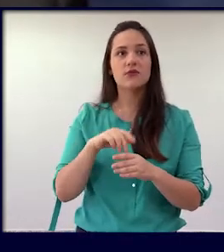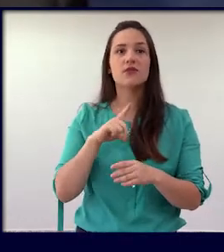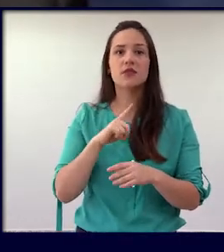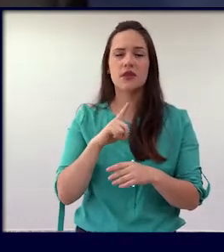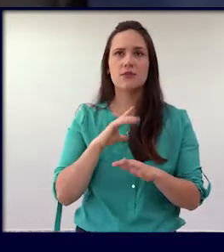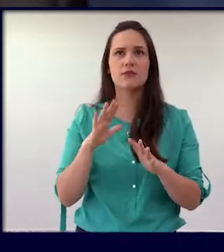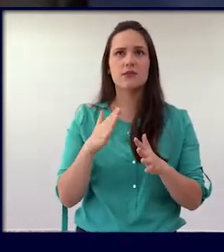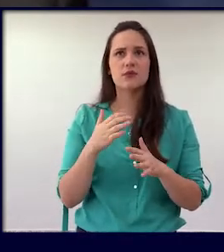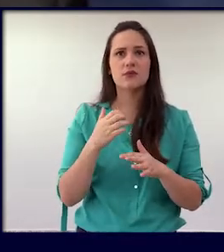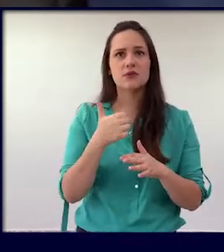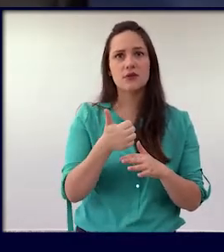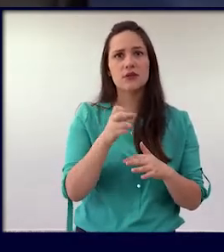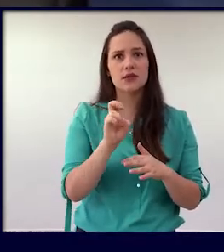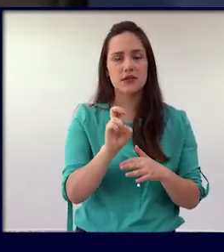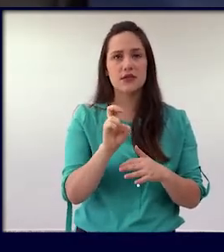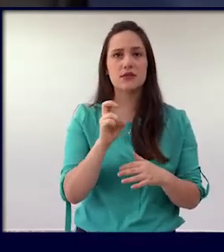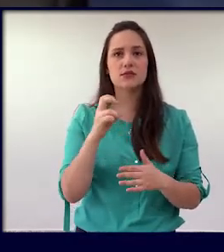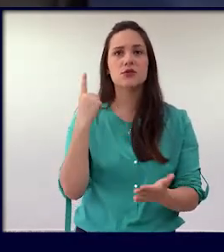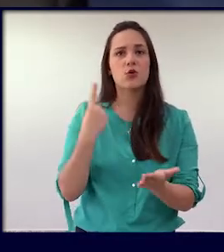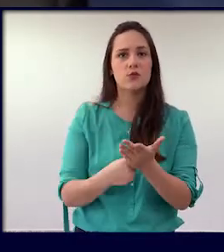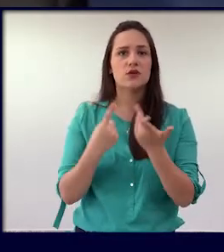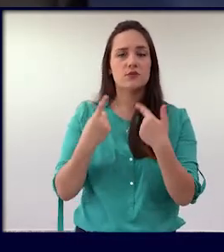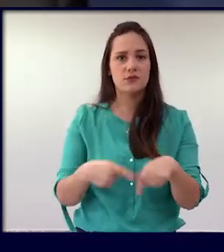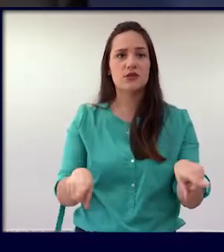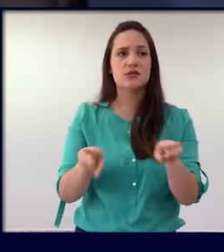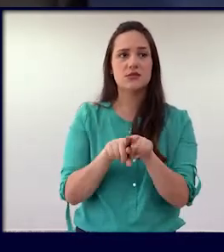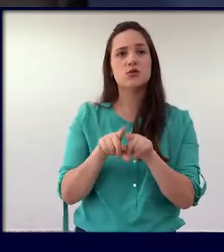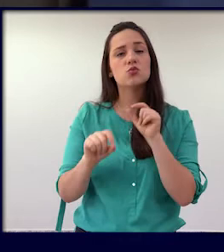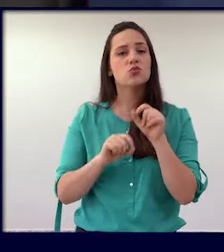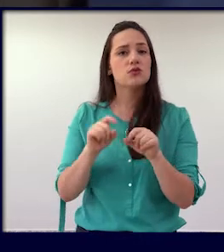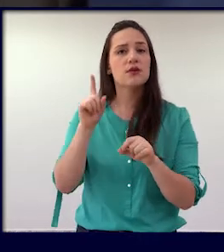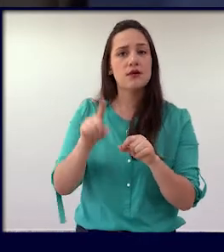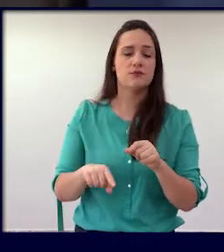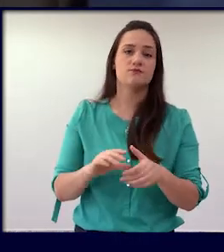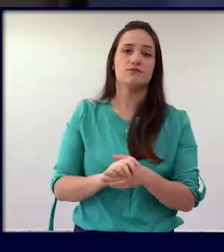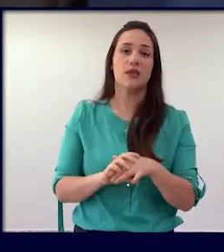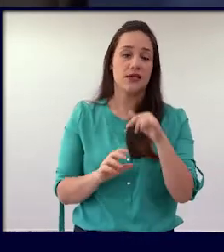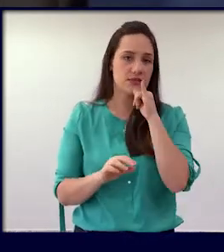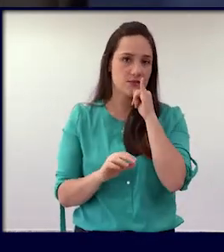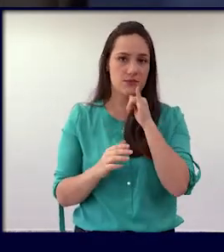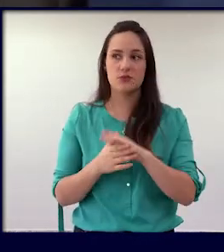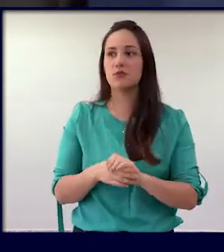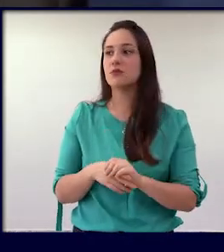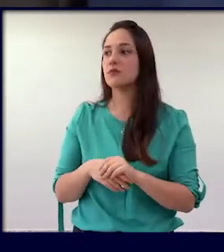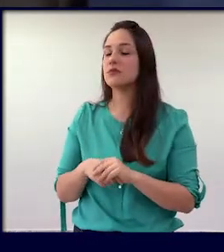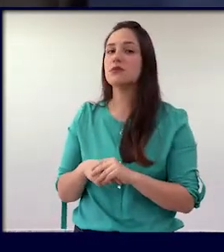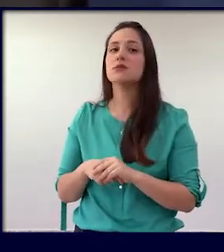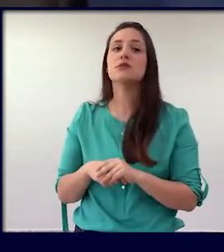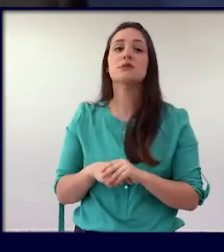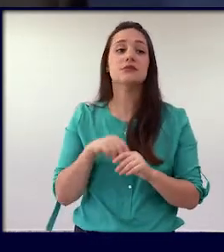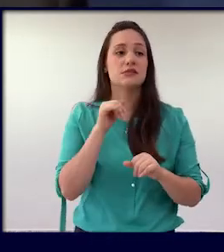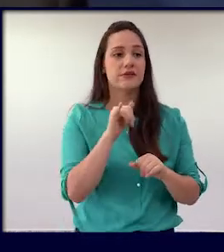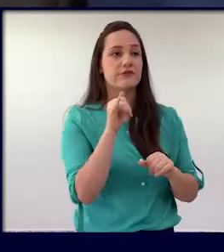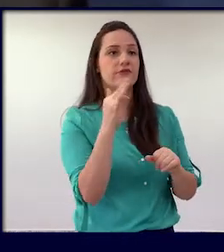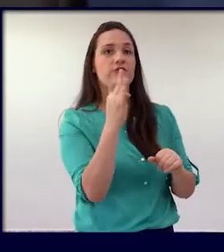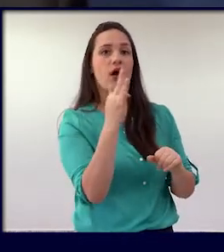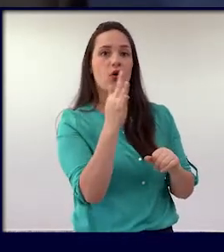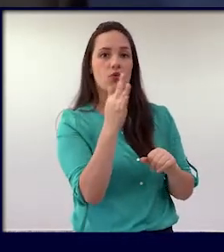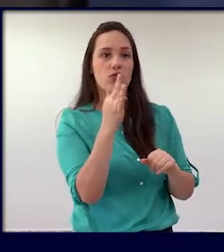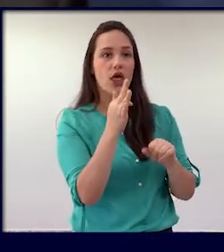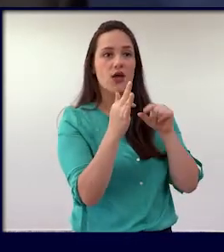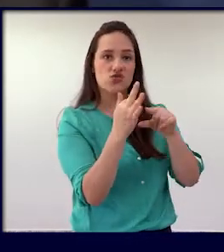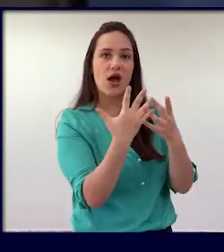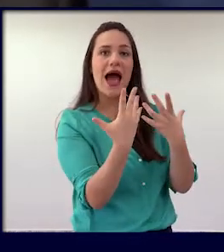atualmente, vigentes 15 termos de acordo de cooperação. O que é isso? São acordos que